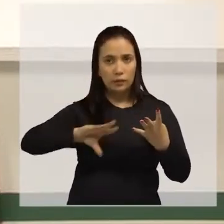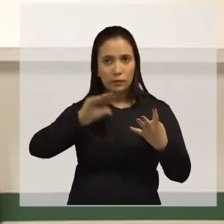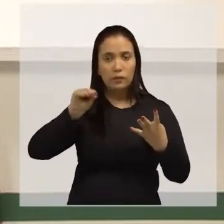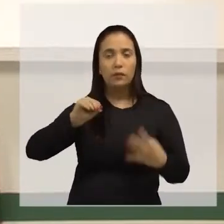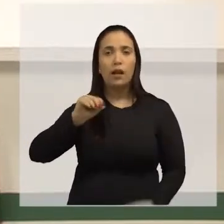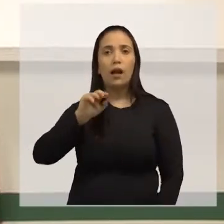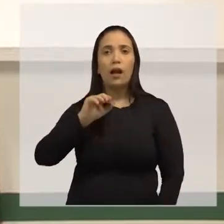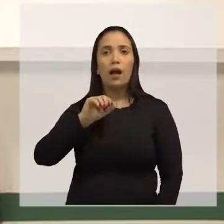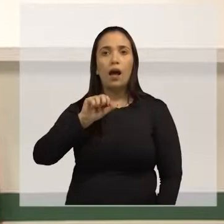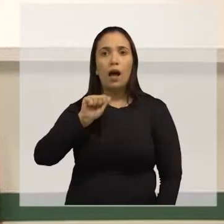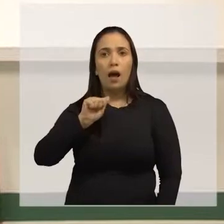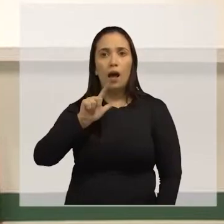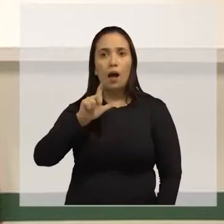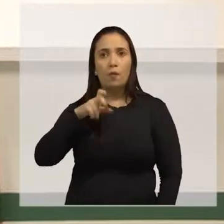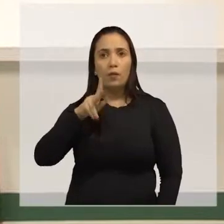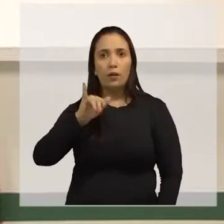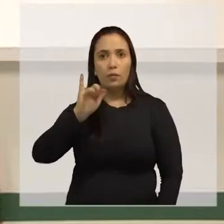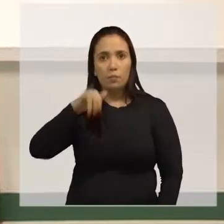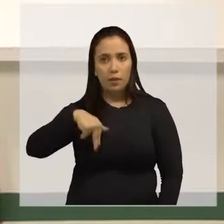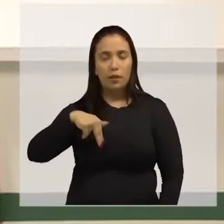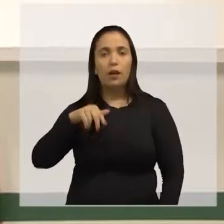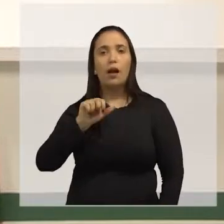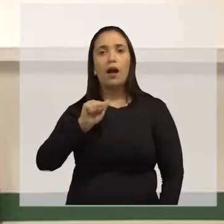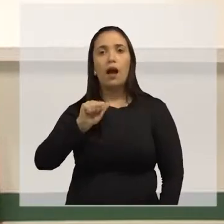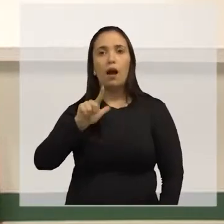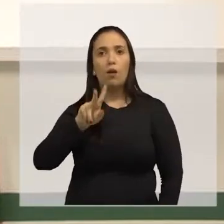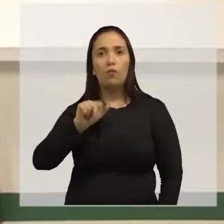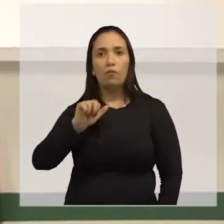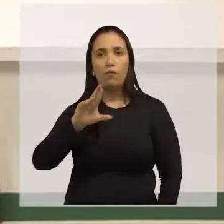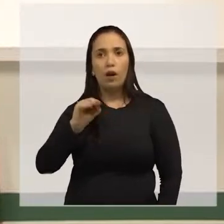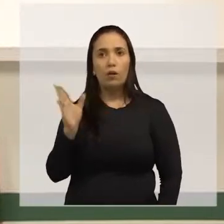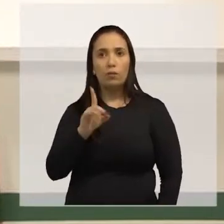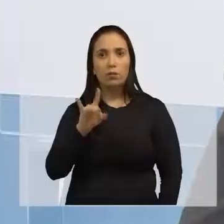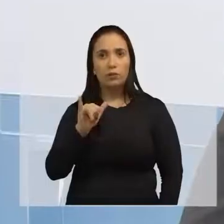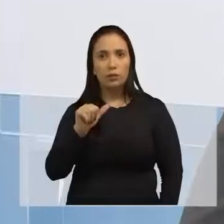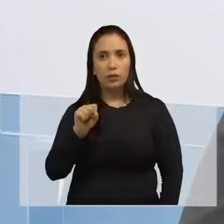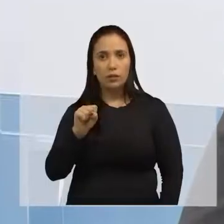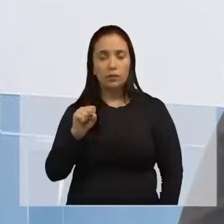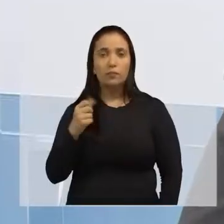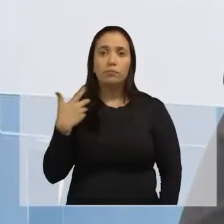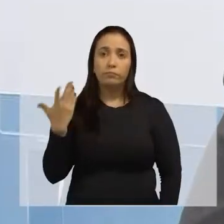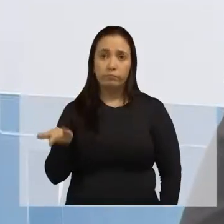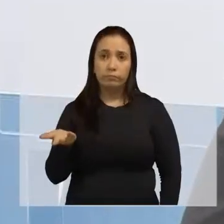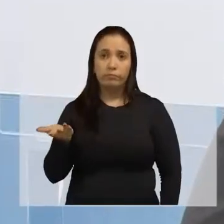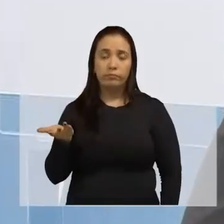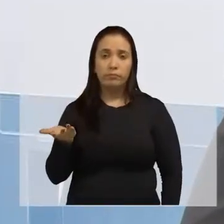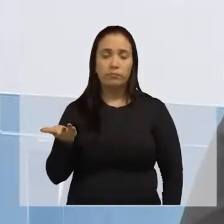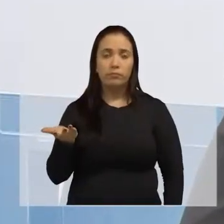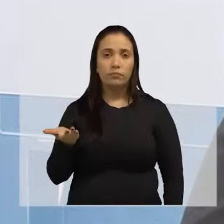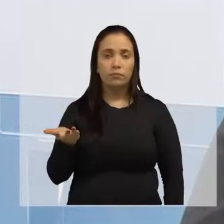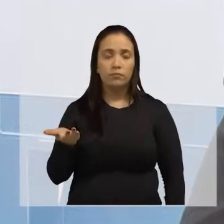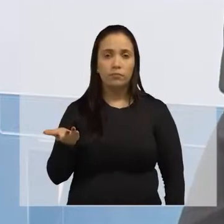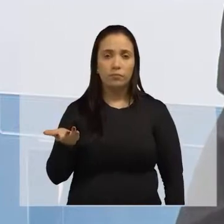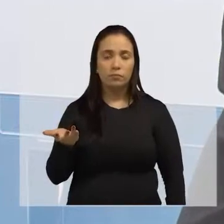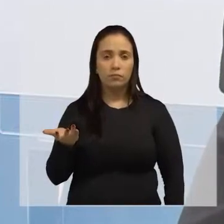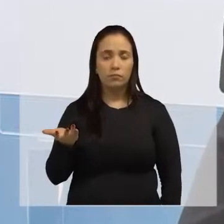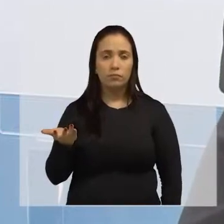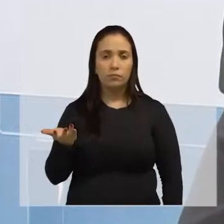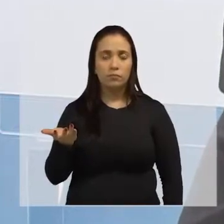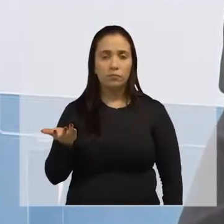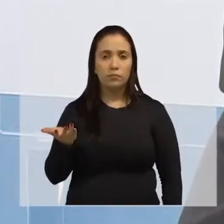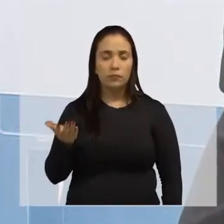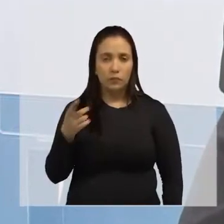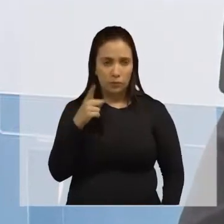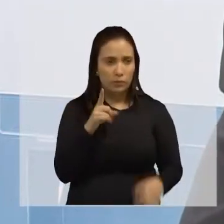Alckmin e Álvaro Dias. É o que sobrou. Só um detalhe, né, se você me pontuação nesse país. Se me